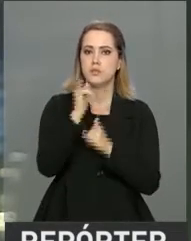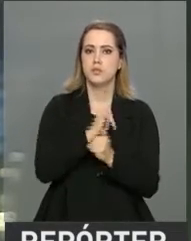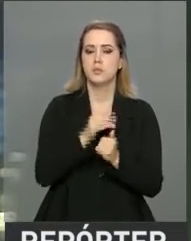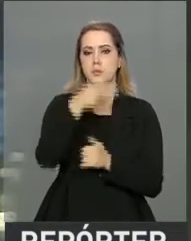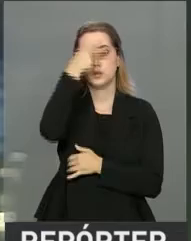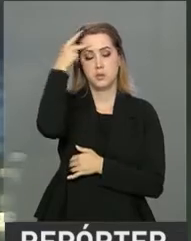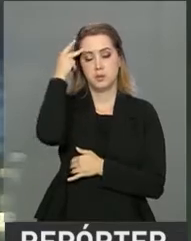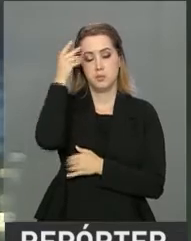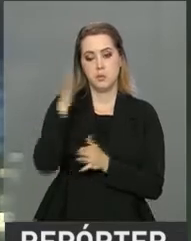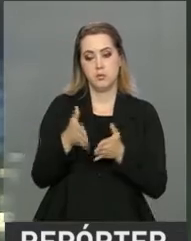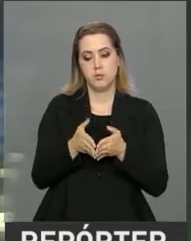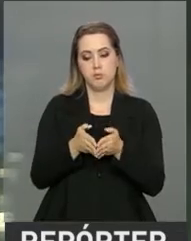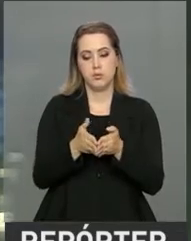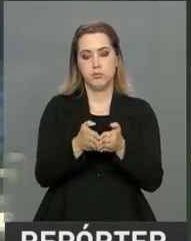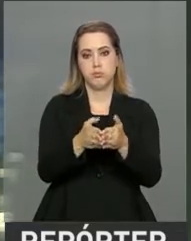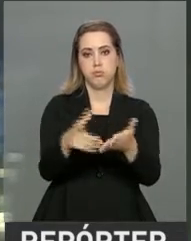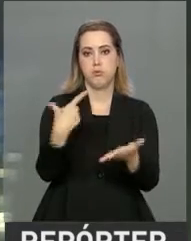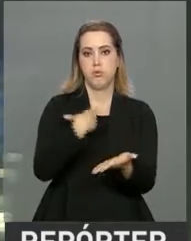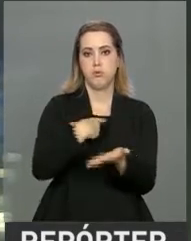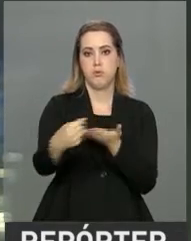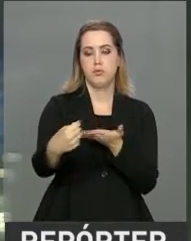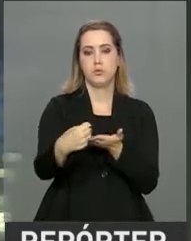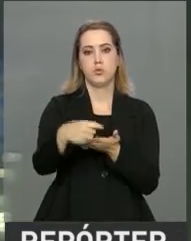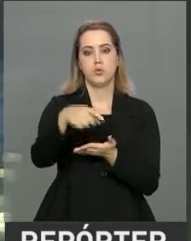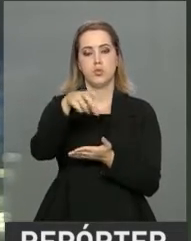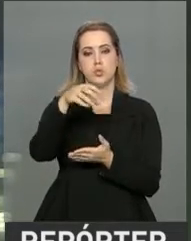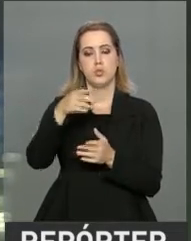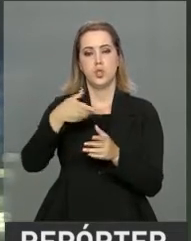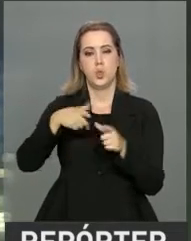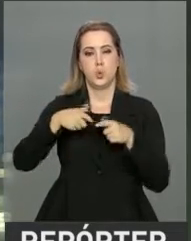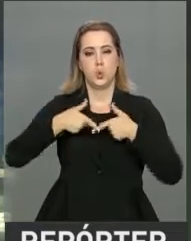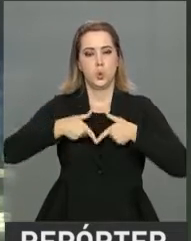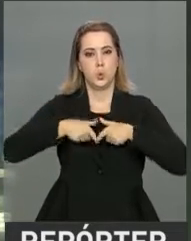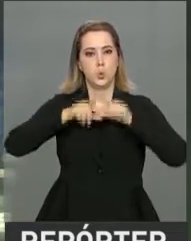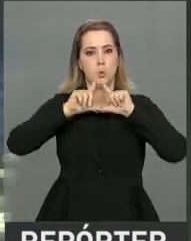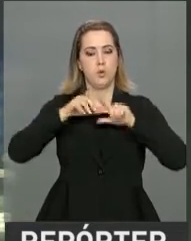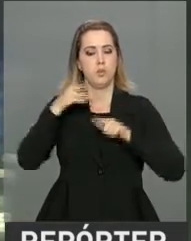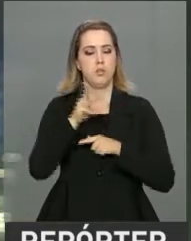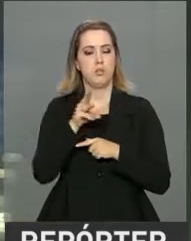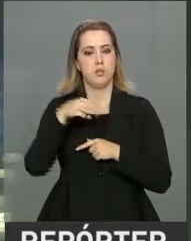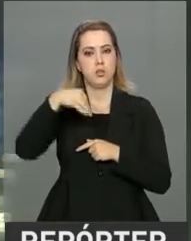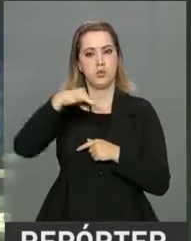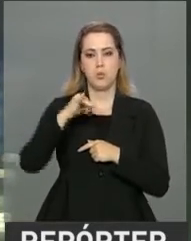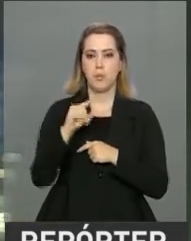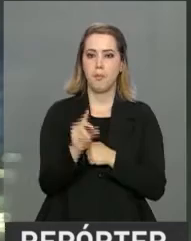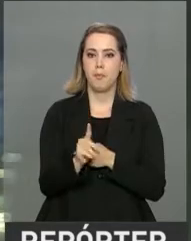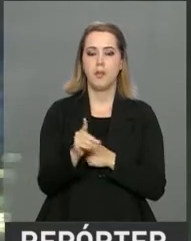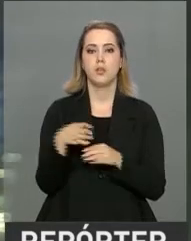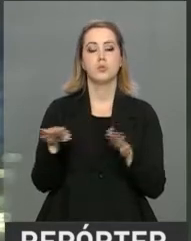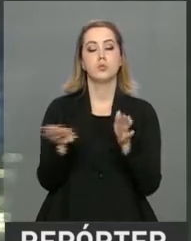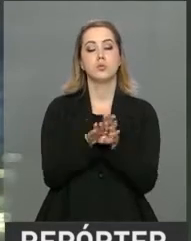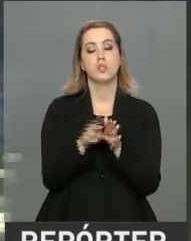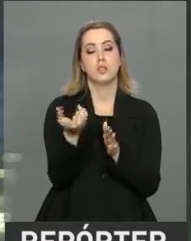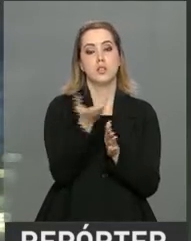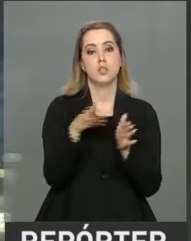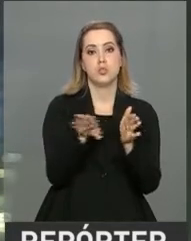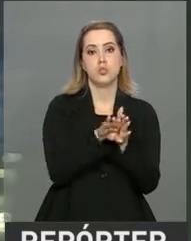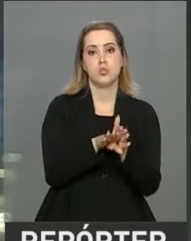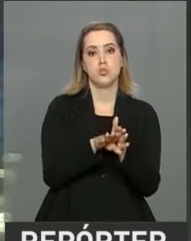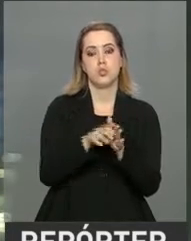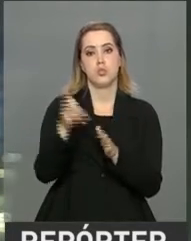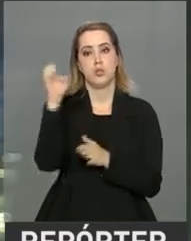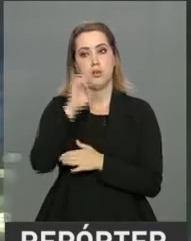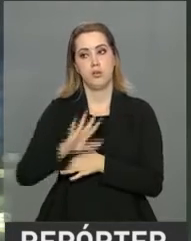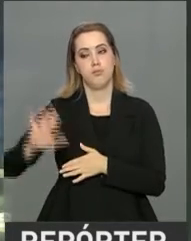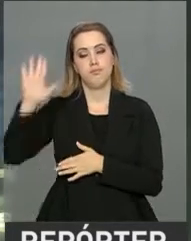refugiados seriam oriundos do Oriente Médio e da África que tentavam chegar à Europa. O Itamaraty lembra que o Brasil é